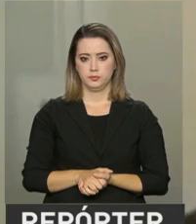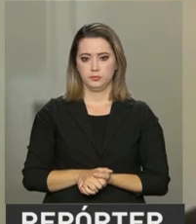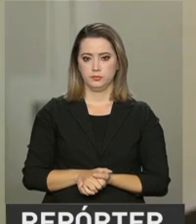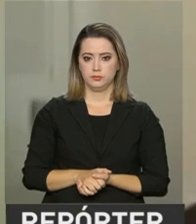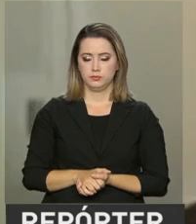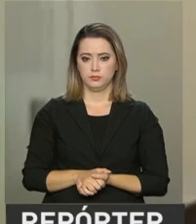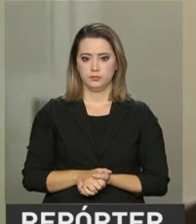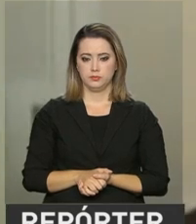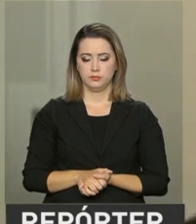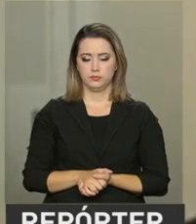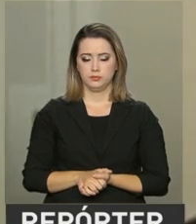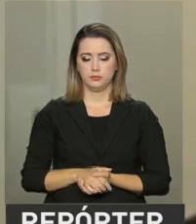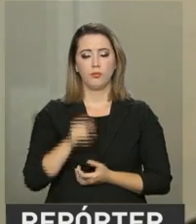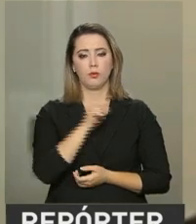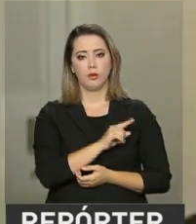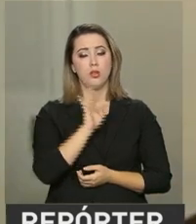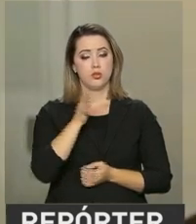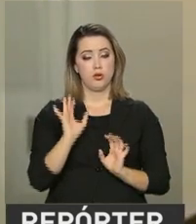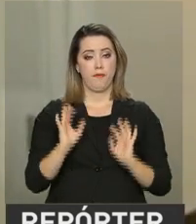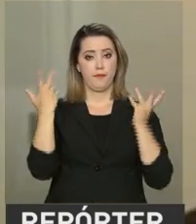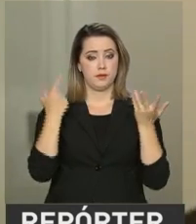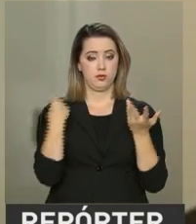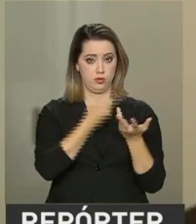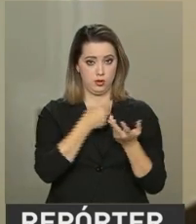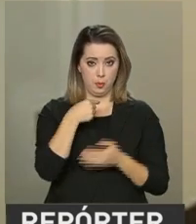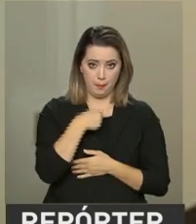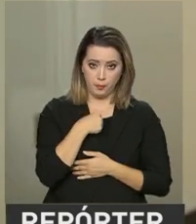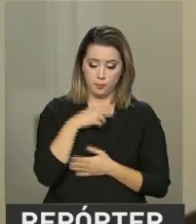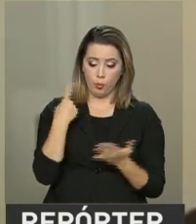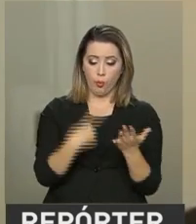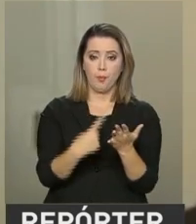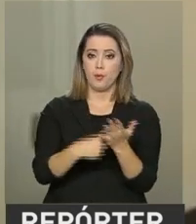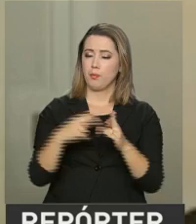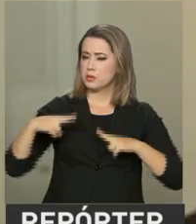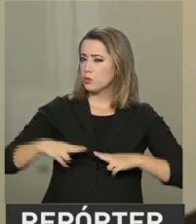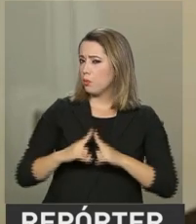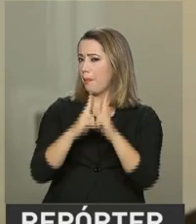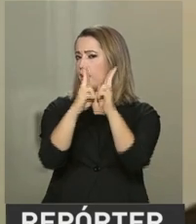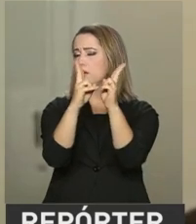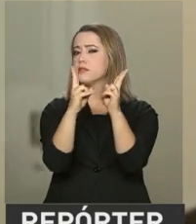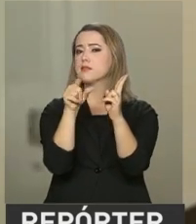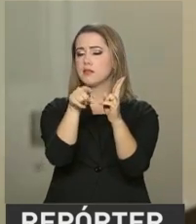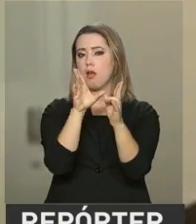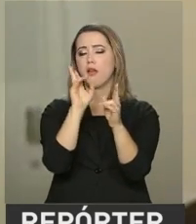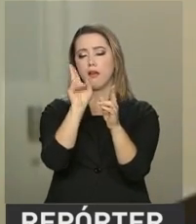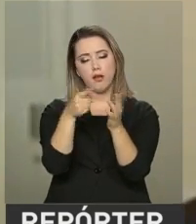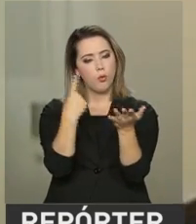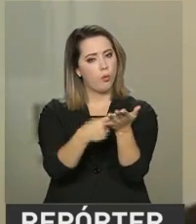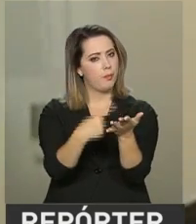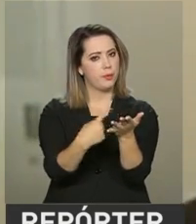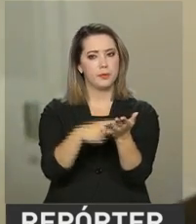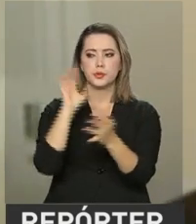Como festejado foi, por mim inclusive, por todos, o Acordo de Paris, quer dizer, a proteção do meio ambiente é algo que conduz